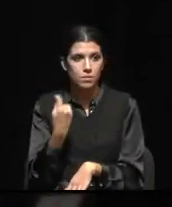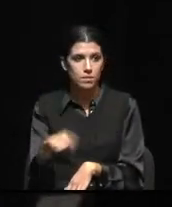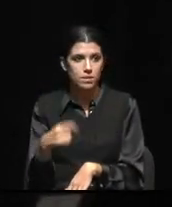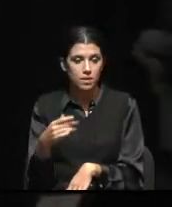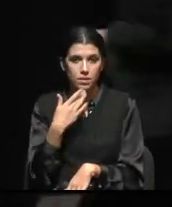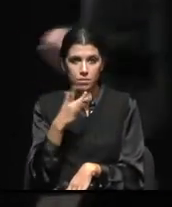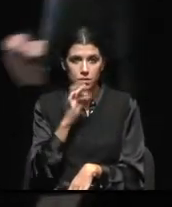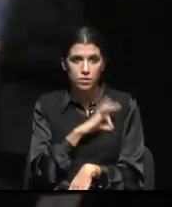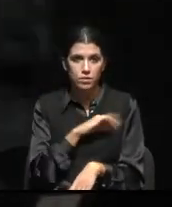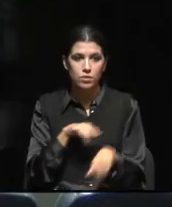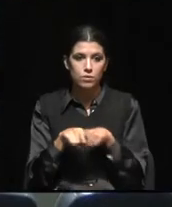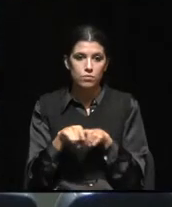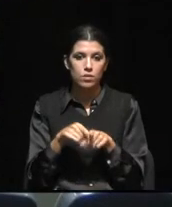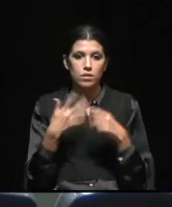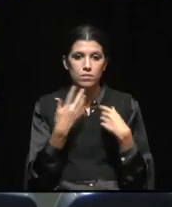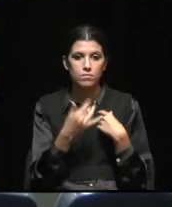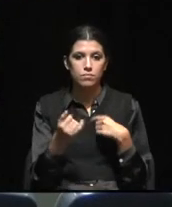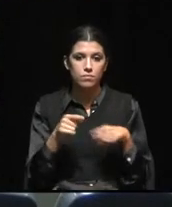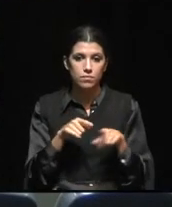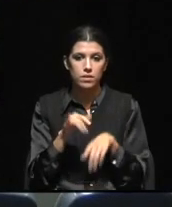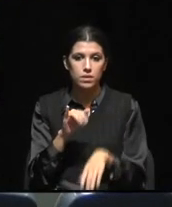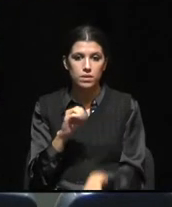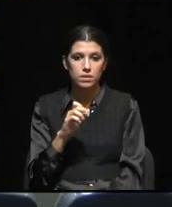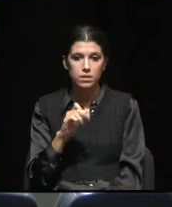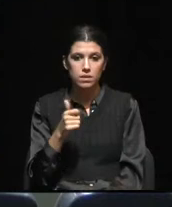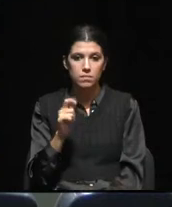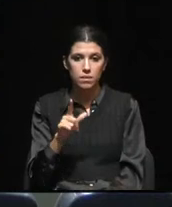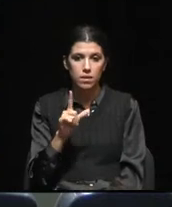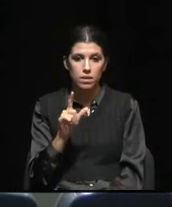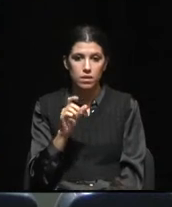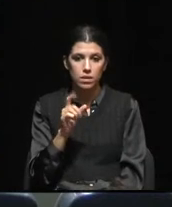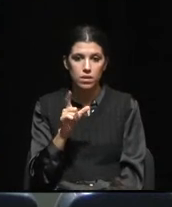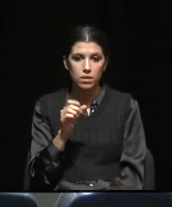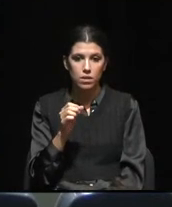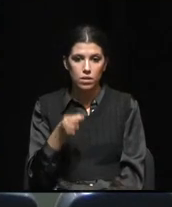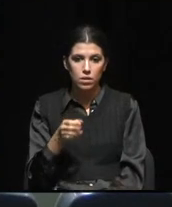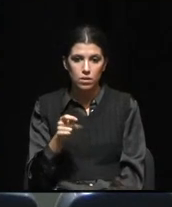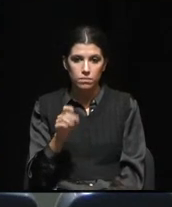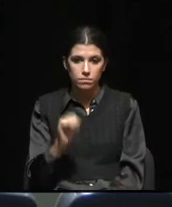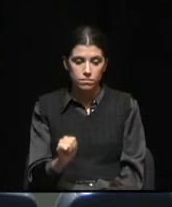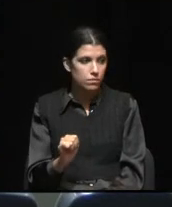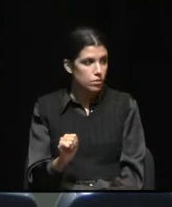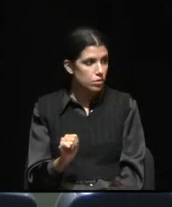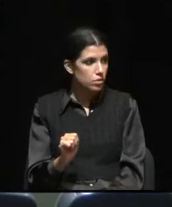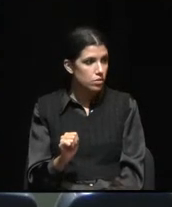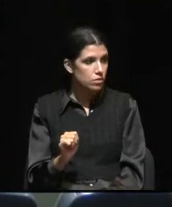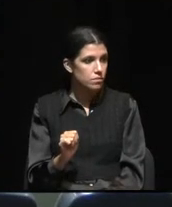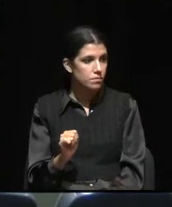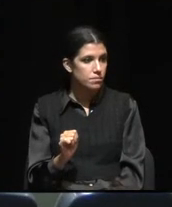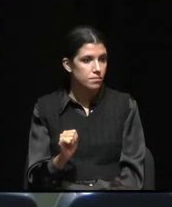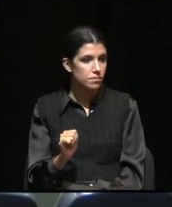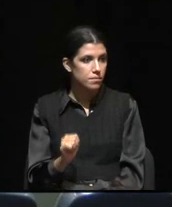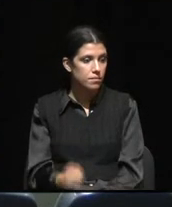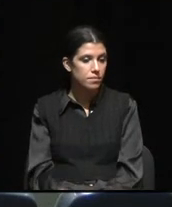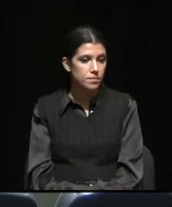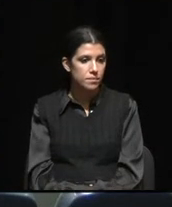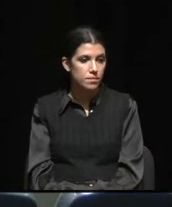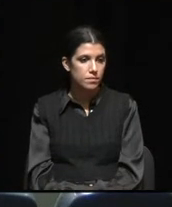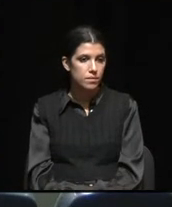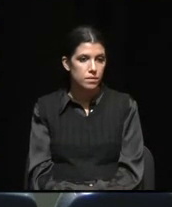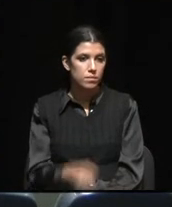obrigado senhor Deputado passo a palavra à deputada Isabel mes Lopes basta o microfone que é para responder a uma pergunta colocada pela